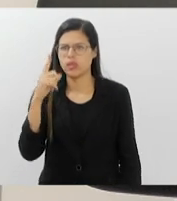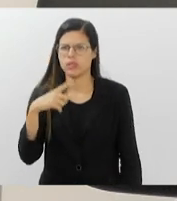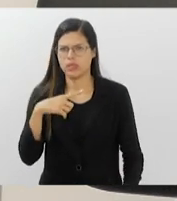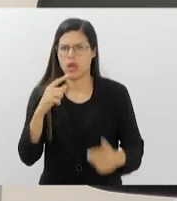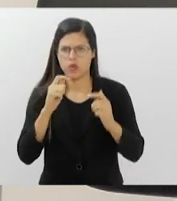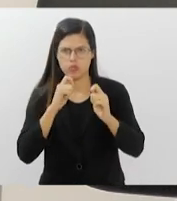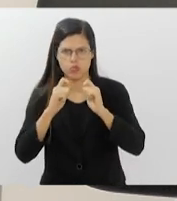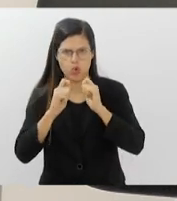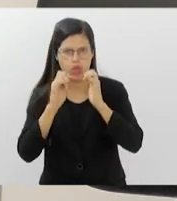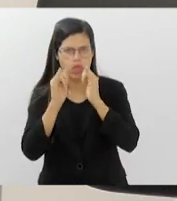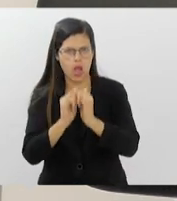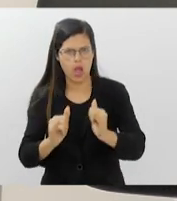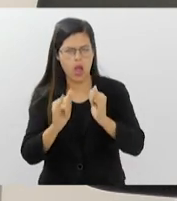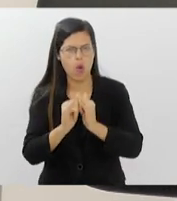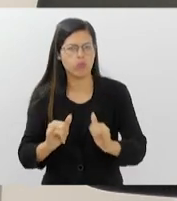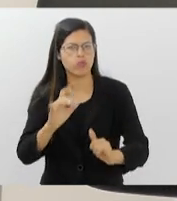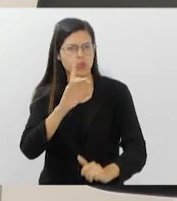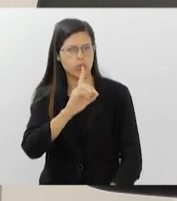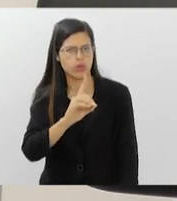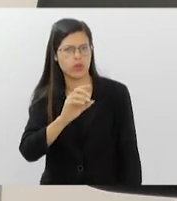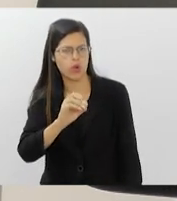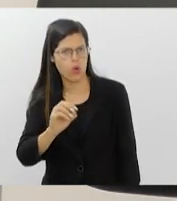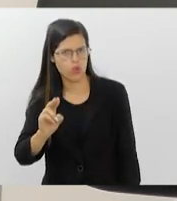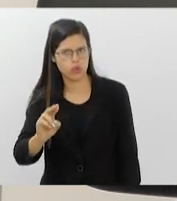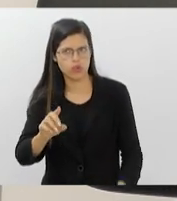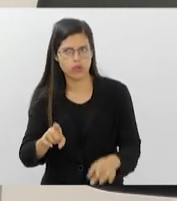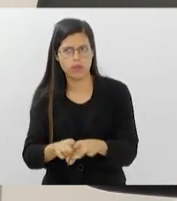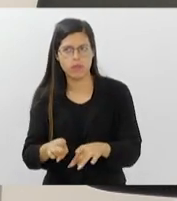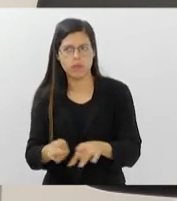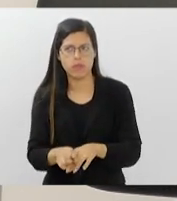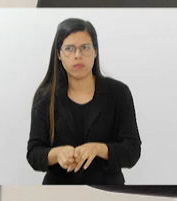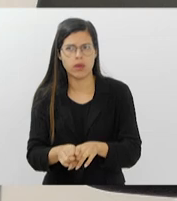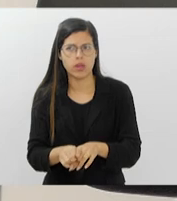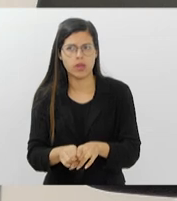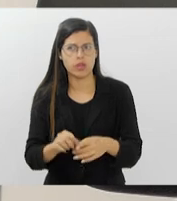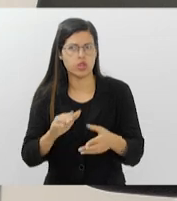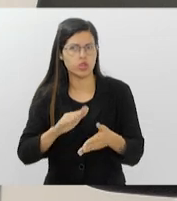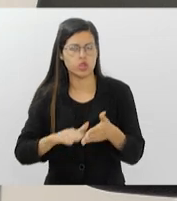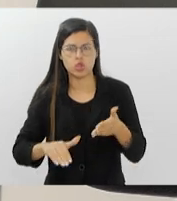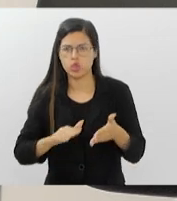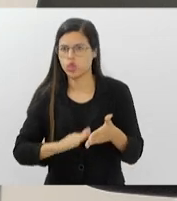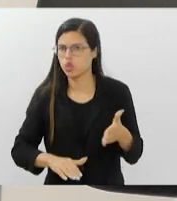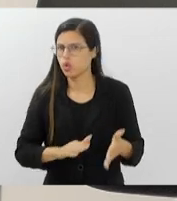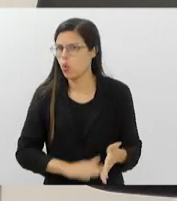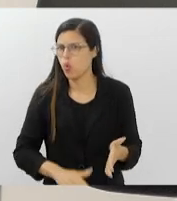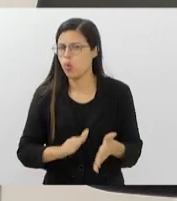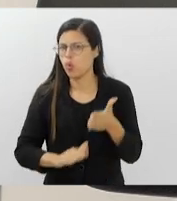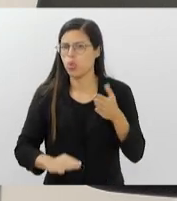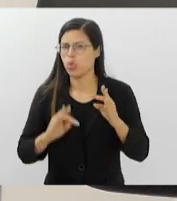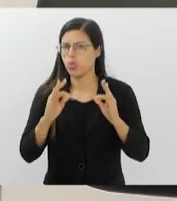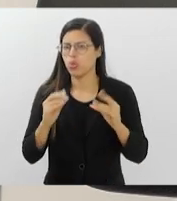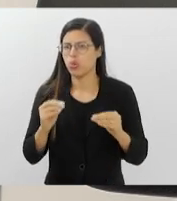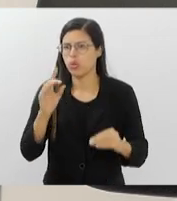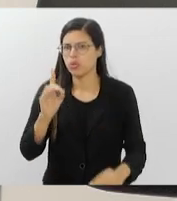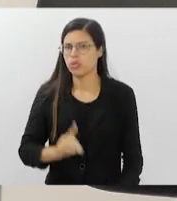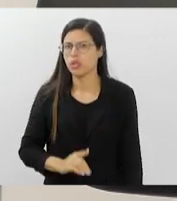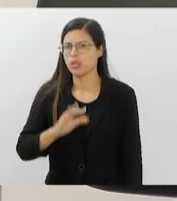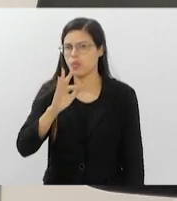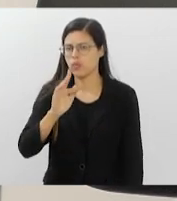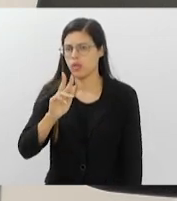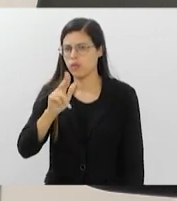jornais já tá no Diário Oficial caiu toda a direção da fundação Estadual de